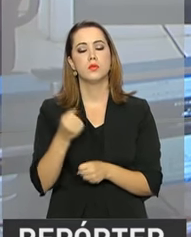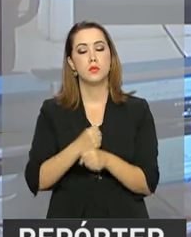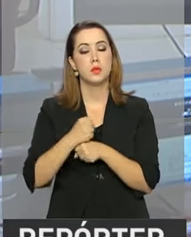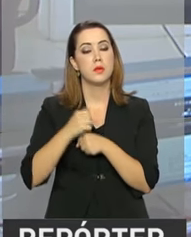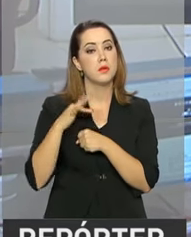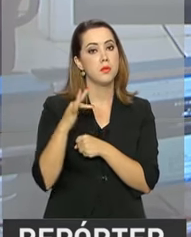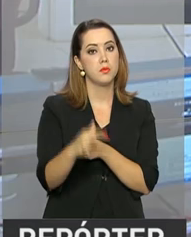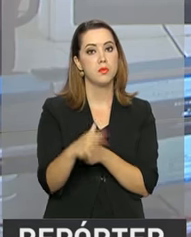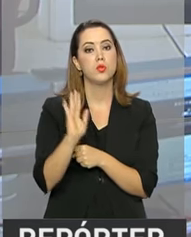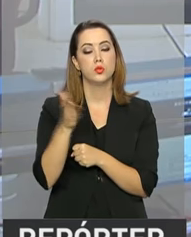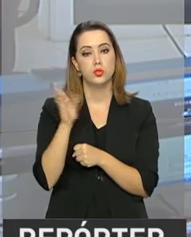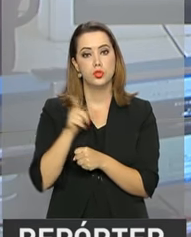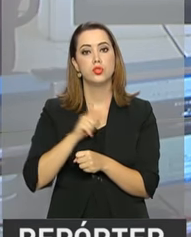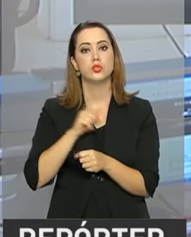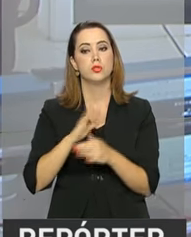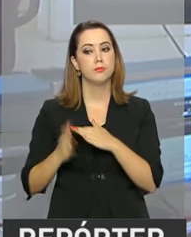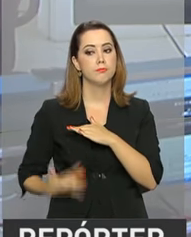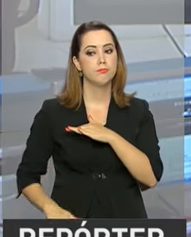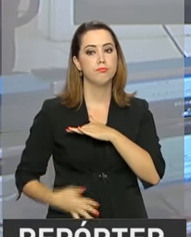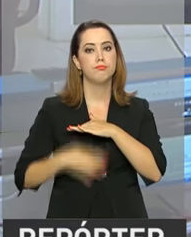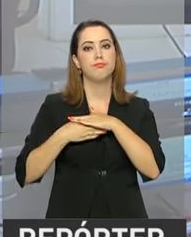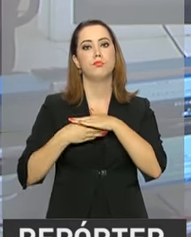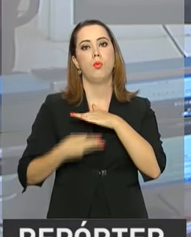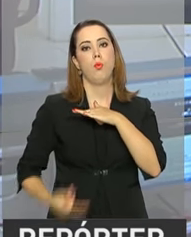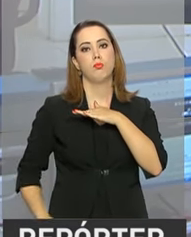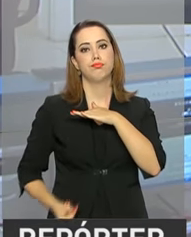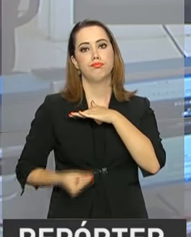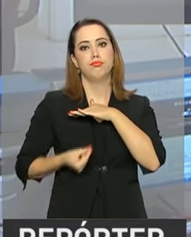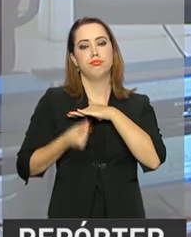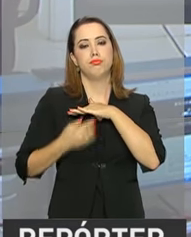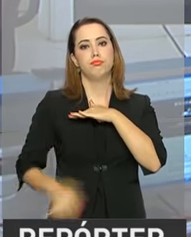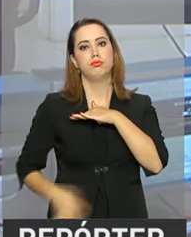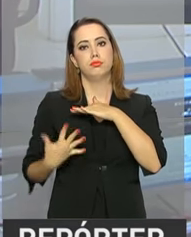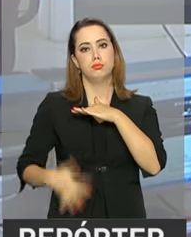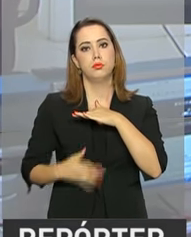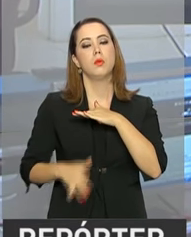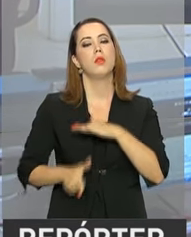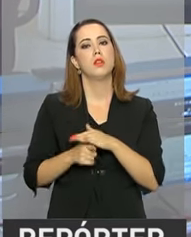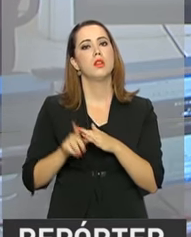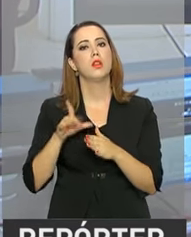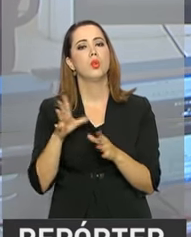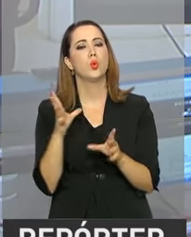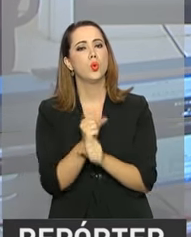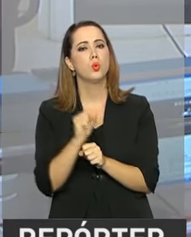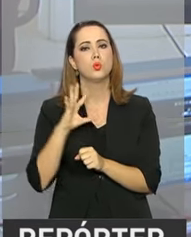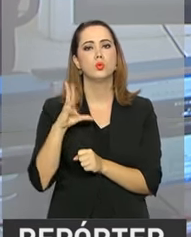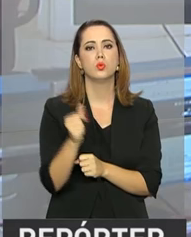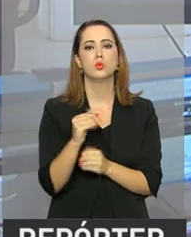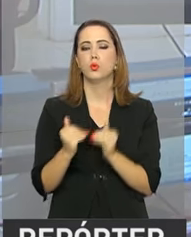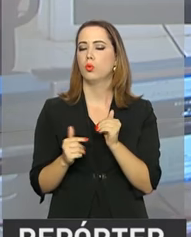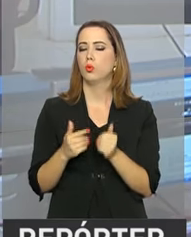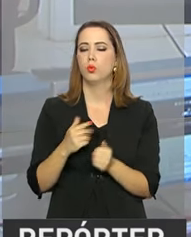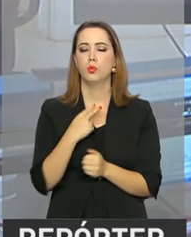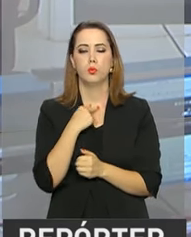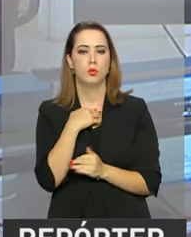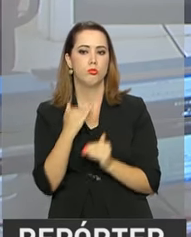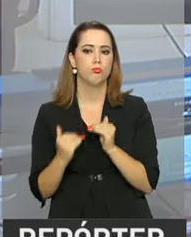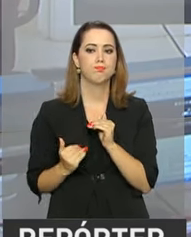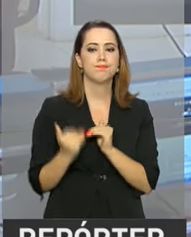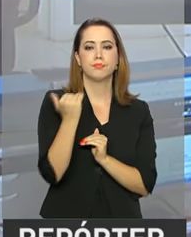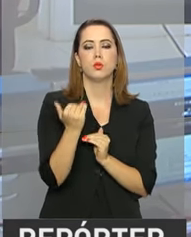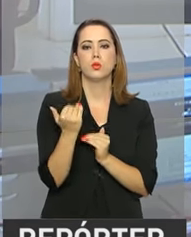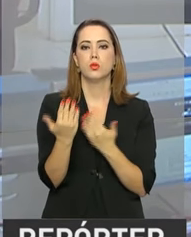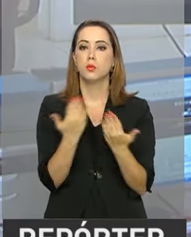ontem, já contempla o teto para gastos públicos. Pela proposta, o valor total das despesas não pode subir acima da inflação deste